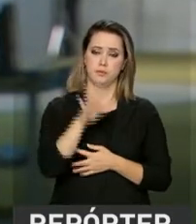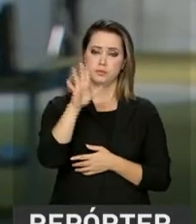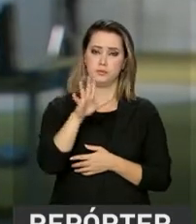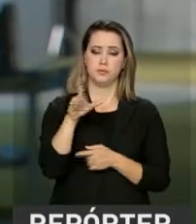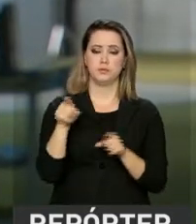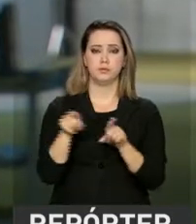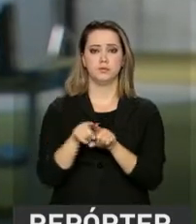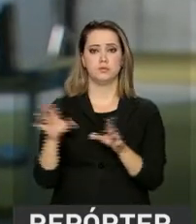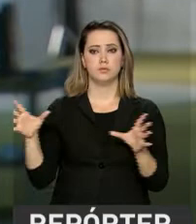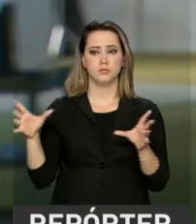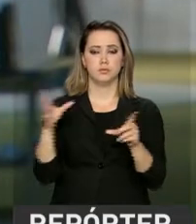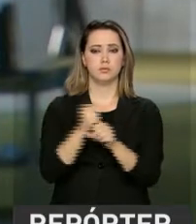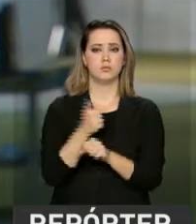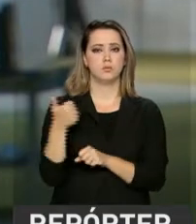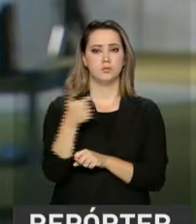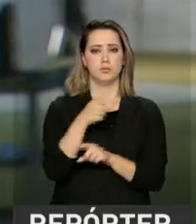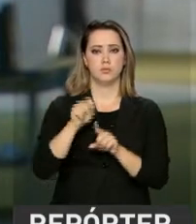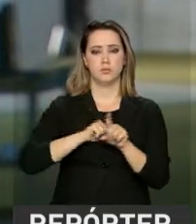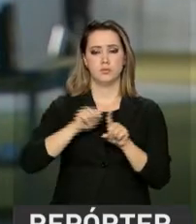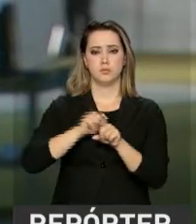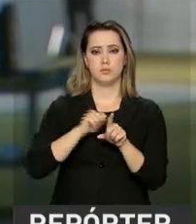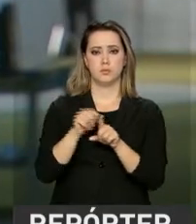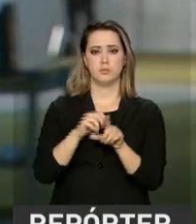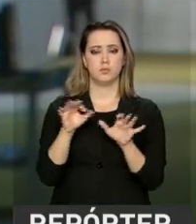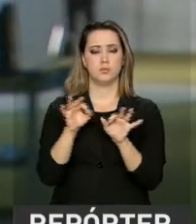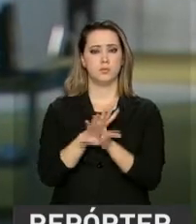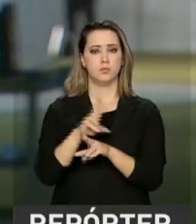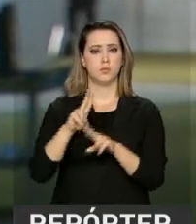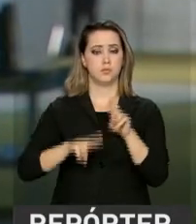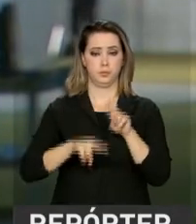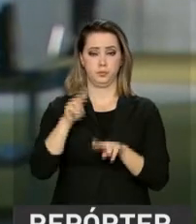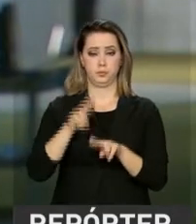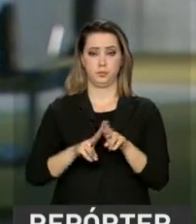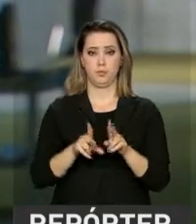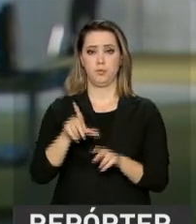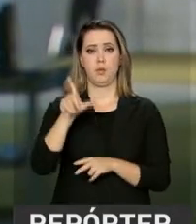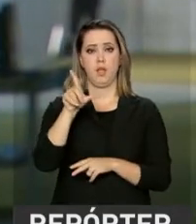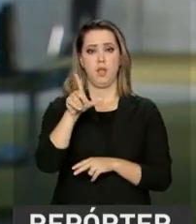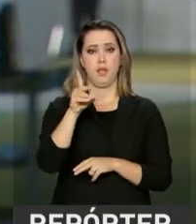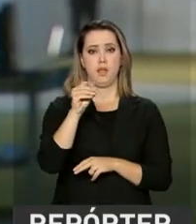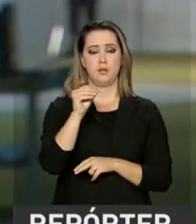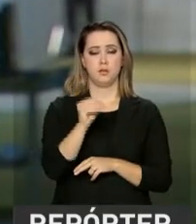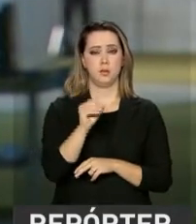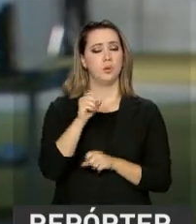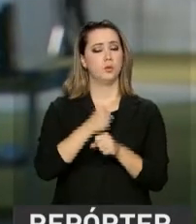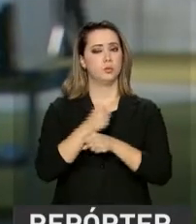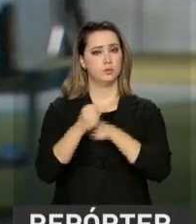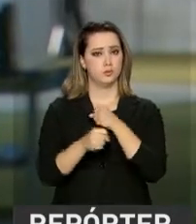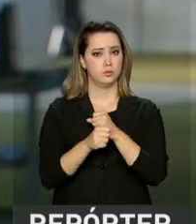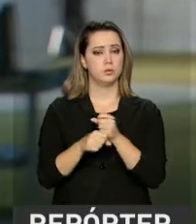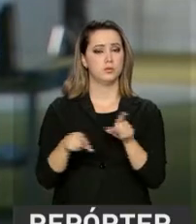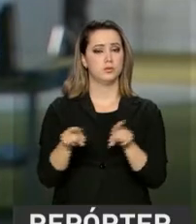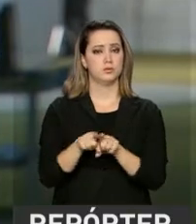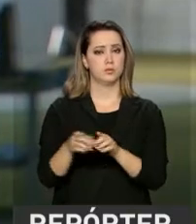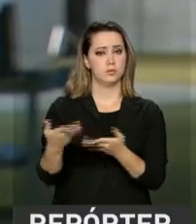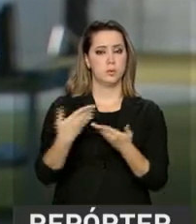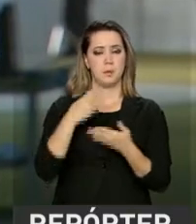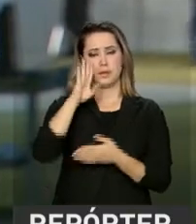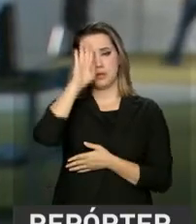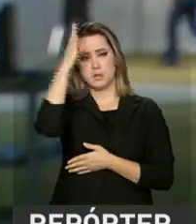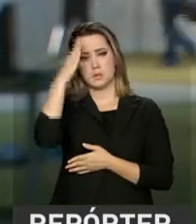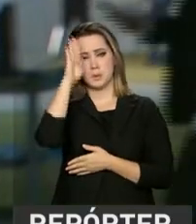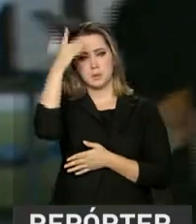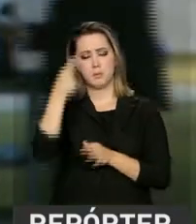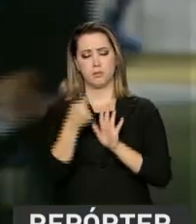nos últimos 12 meses encerrados em junho aí ele deu o do ano que vem também traz as principais diretrizes